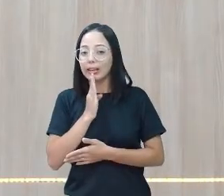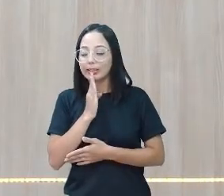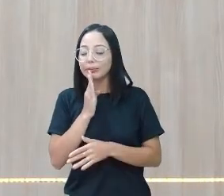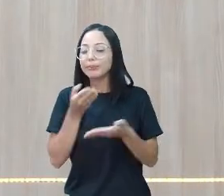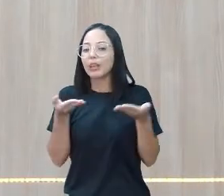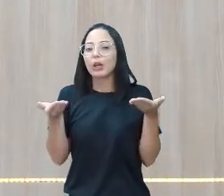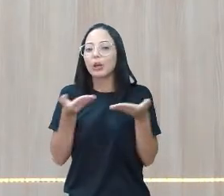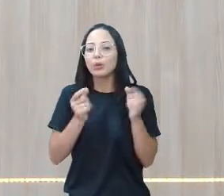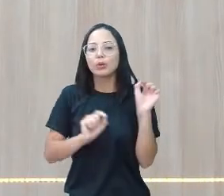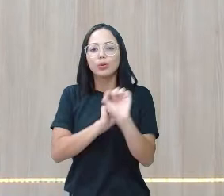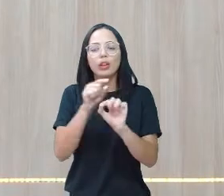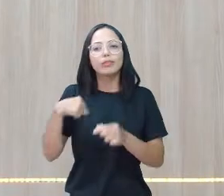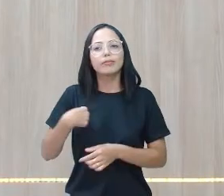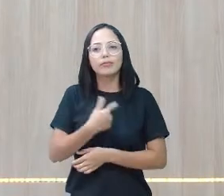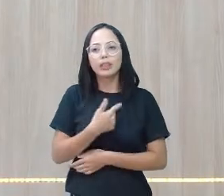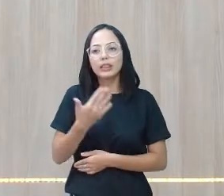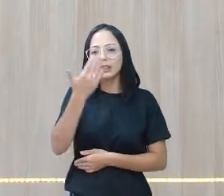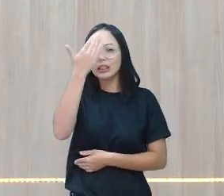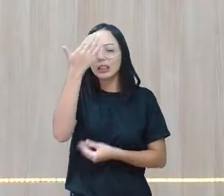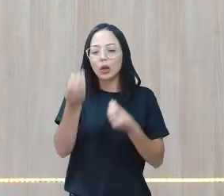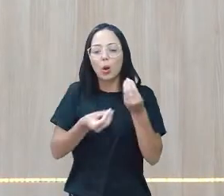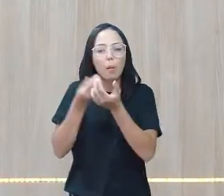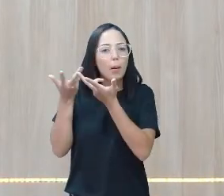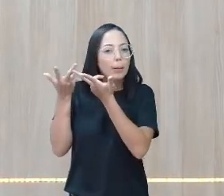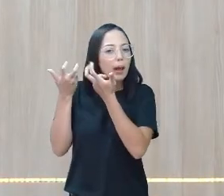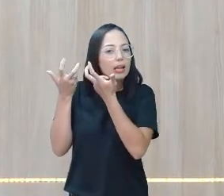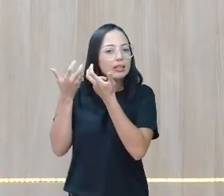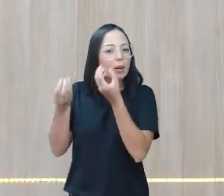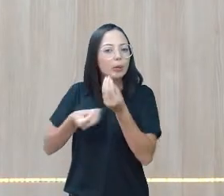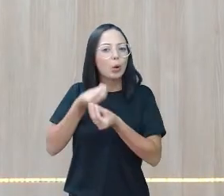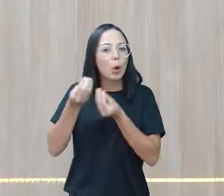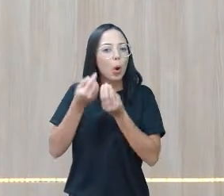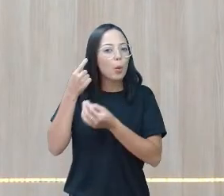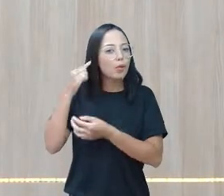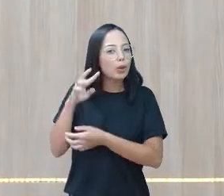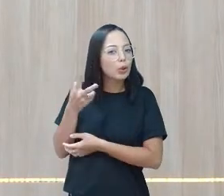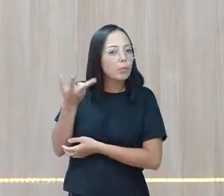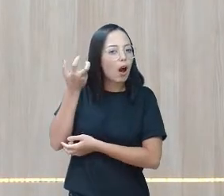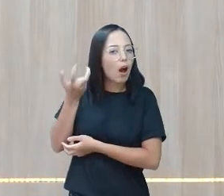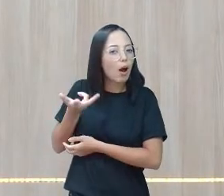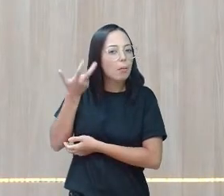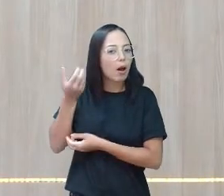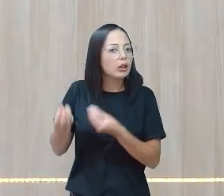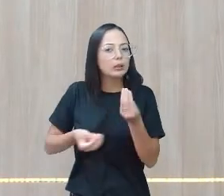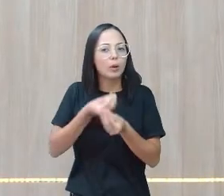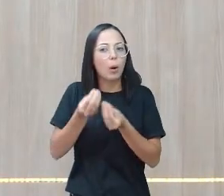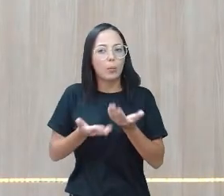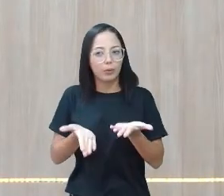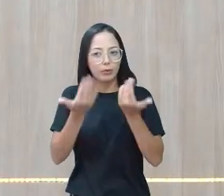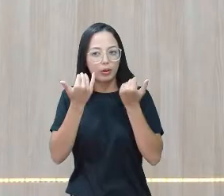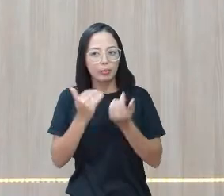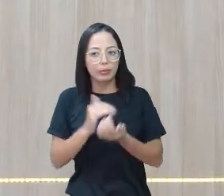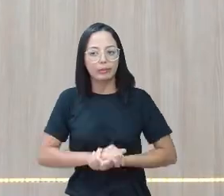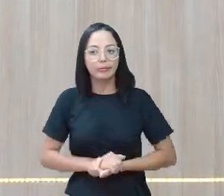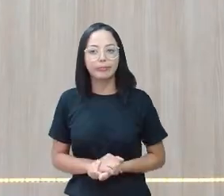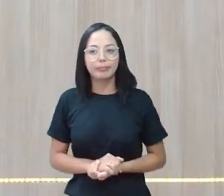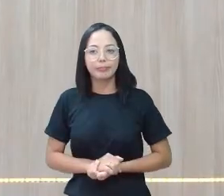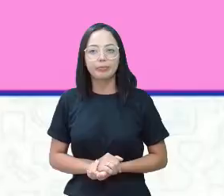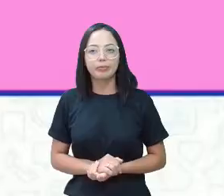hoje a gente vai entender como é que a gente percebe isso, como é que o nosso ouvido capta isso. Vamos lá?